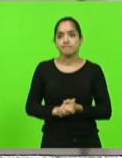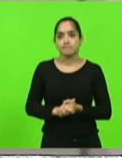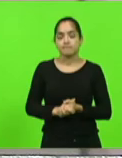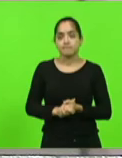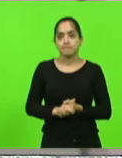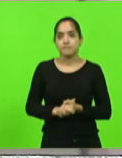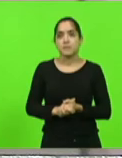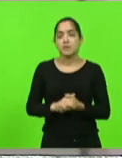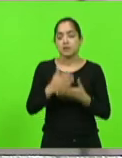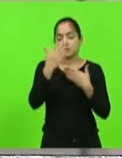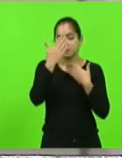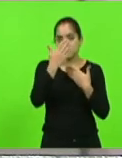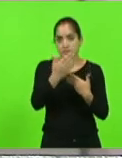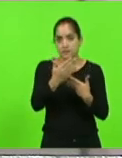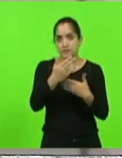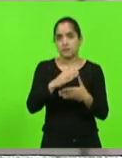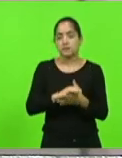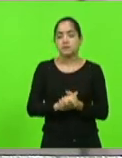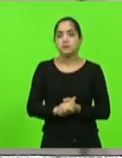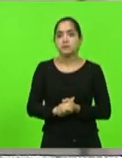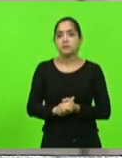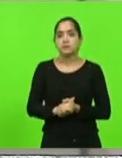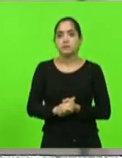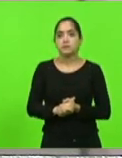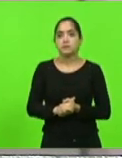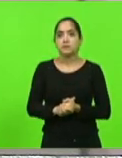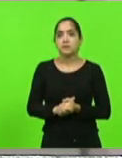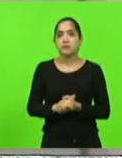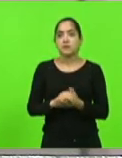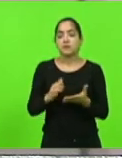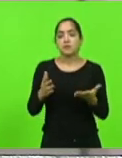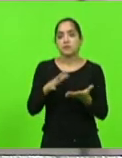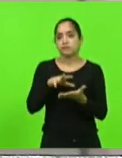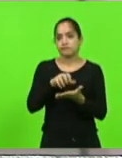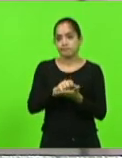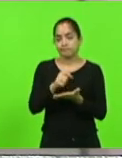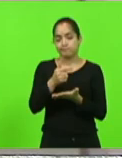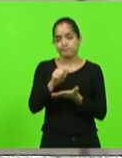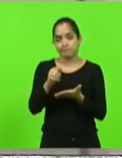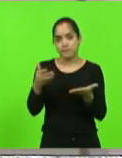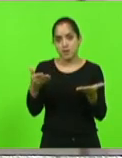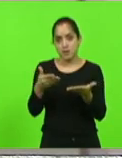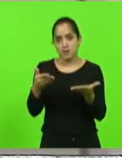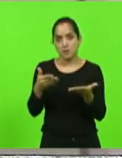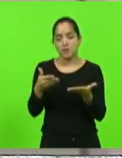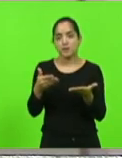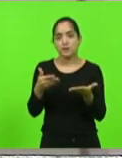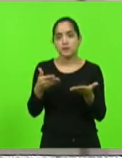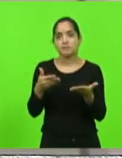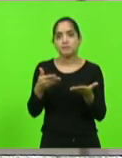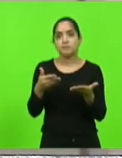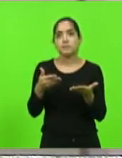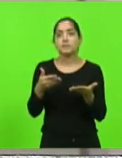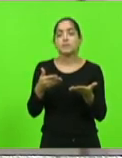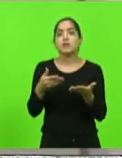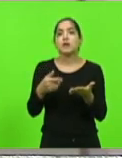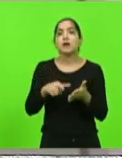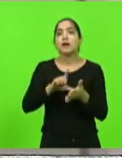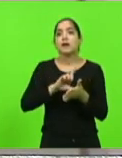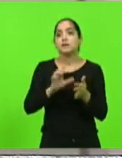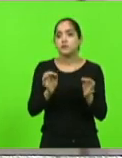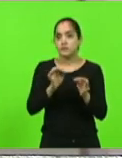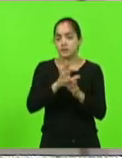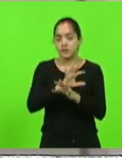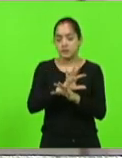Obrigado, deputado Bruno Souza. Não havendo novos deputados inscritos, essa presidência, antes de encerrar a